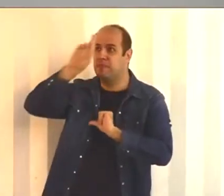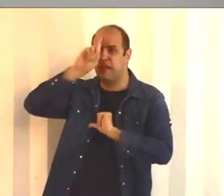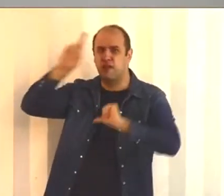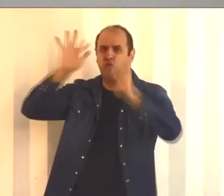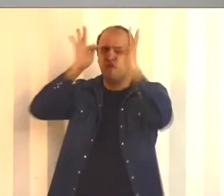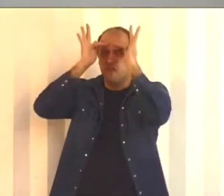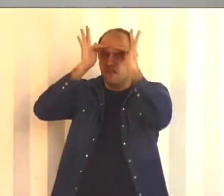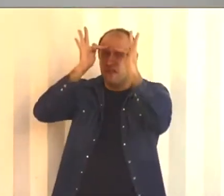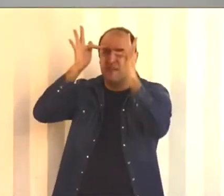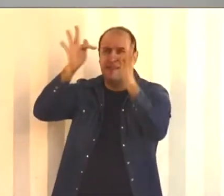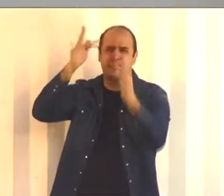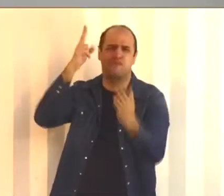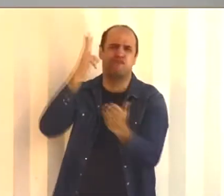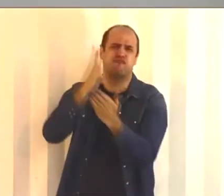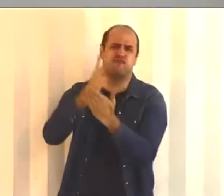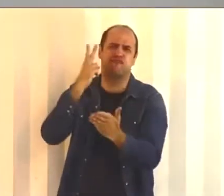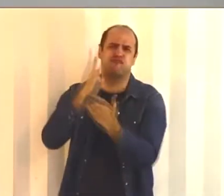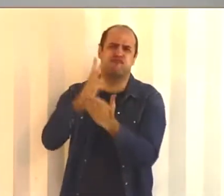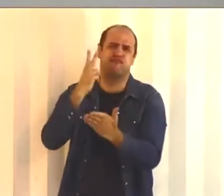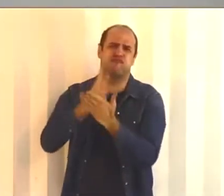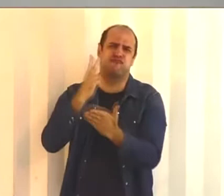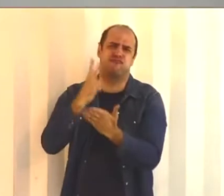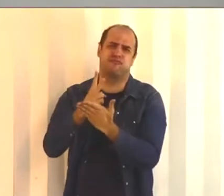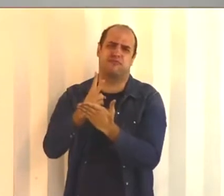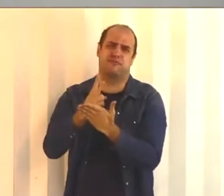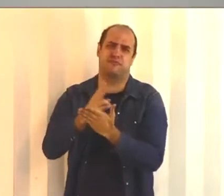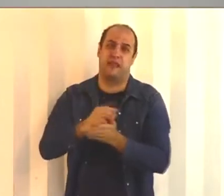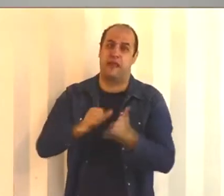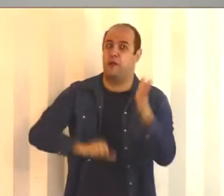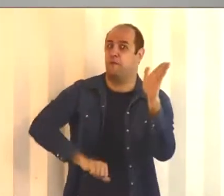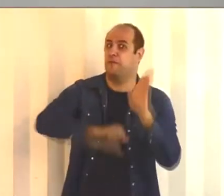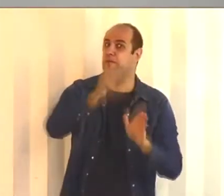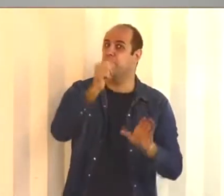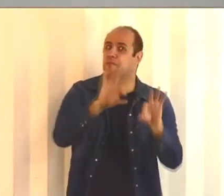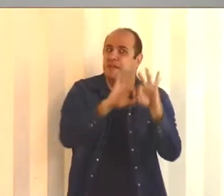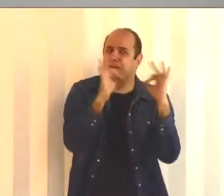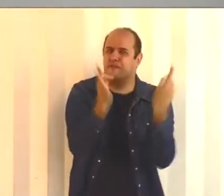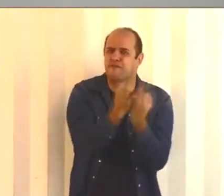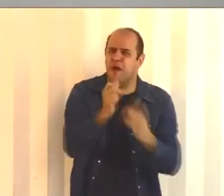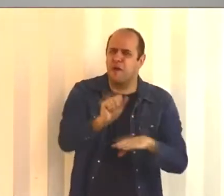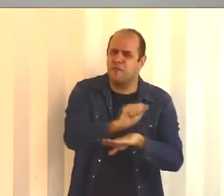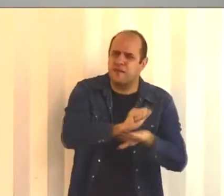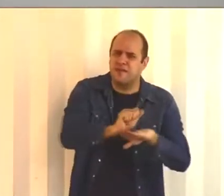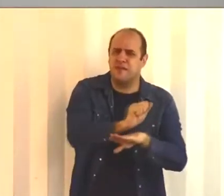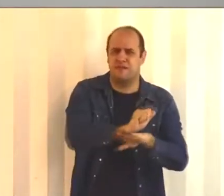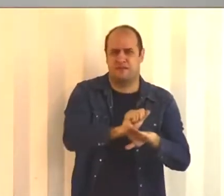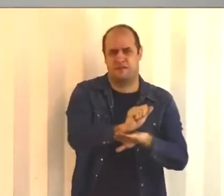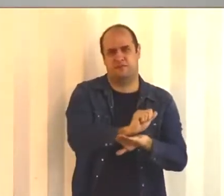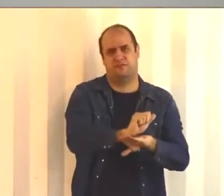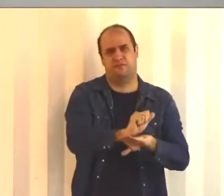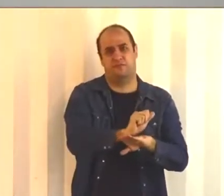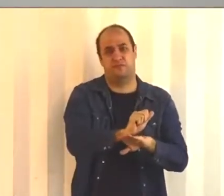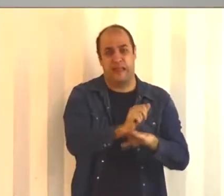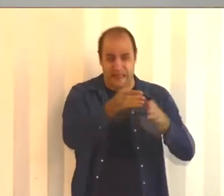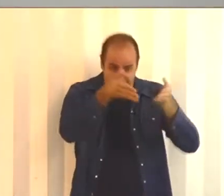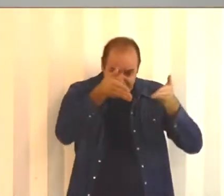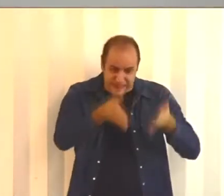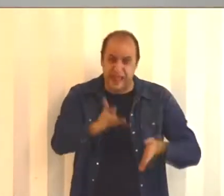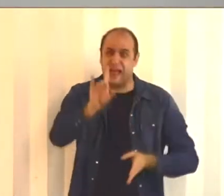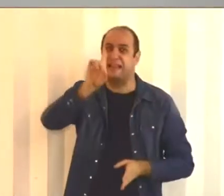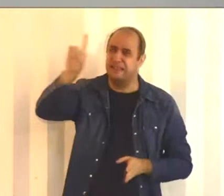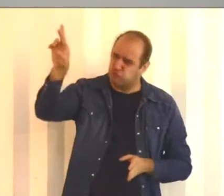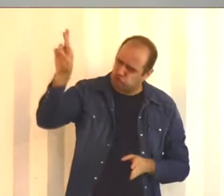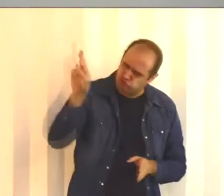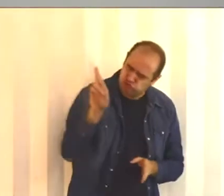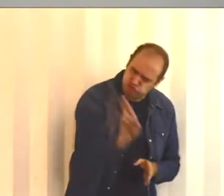Senhor esteve presente aqui nessa família de Abraão, a primeira família, a família que gerou os patriarcas. Isso está no versículo